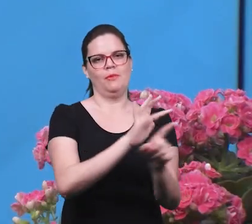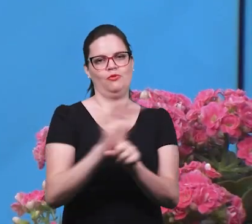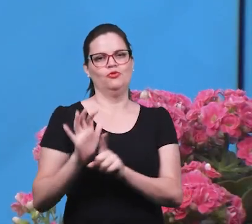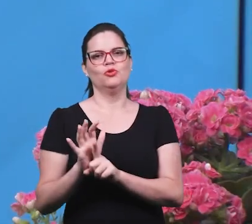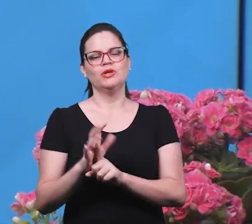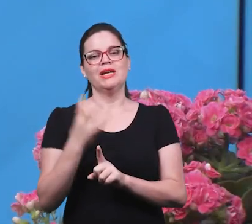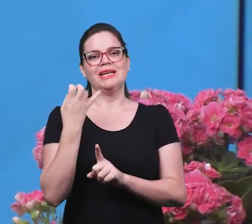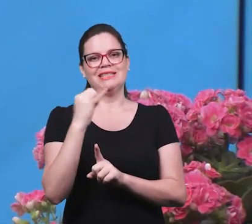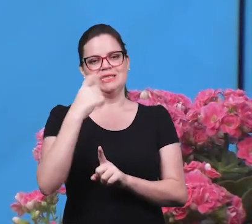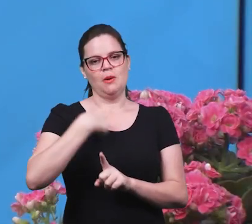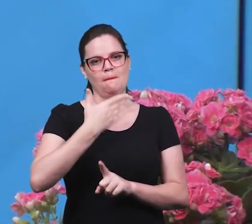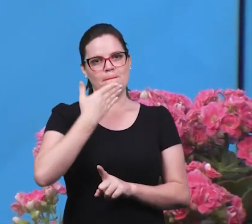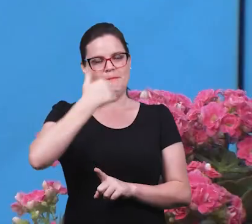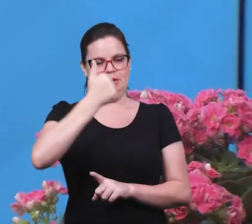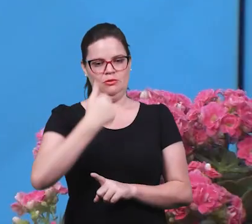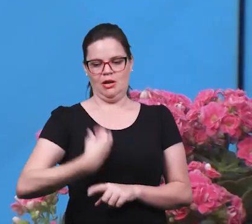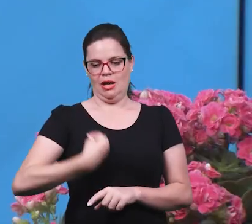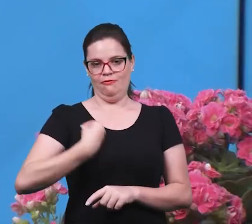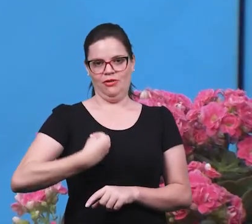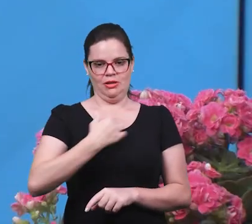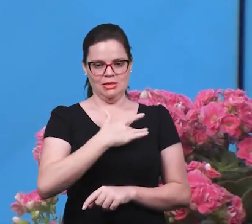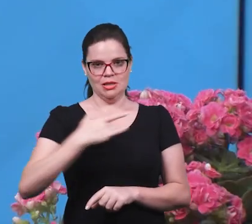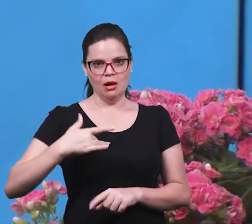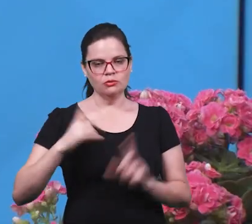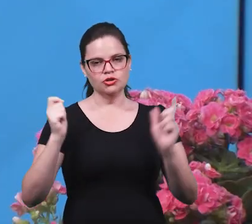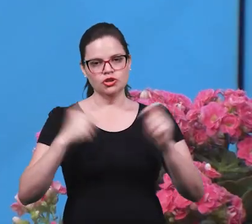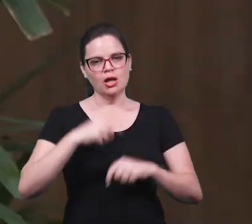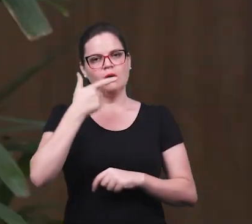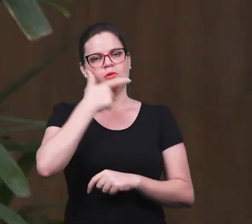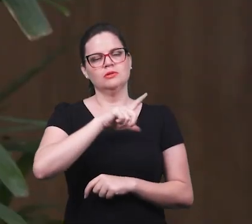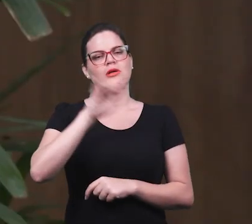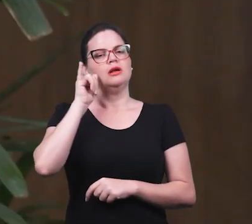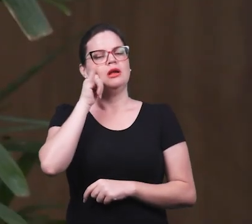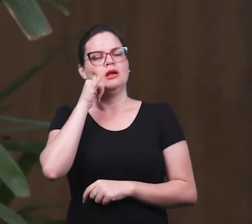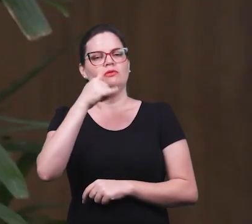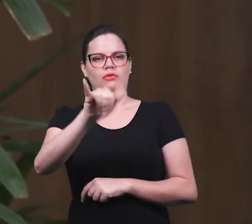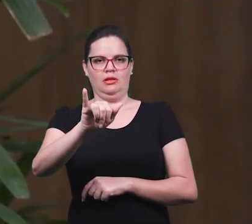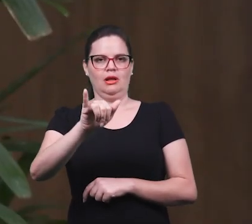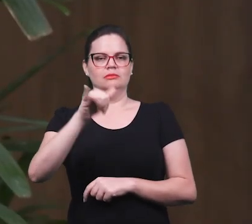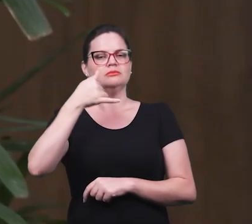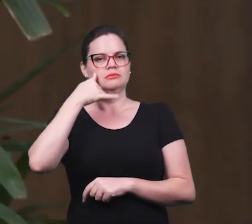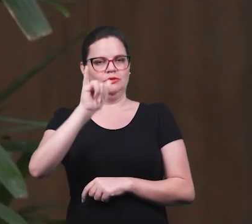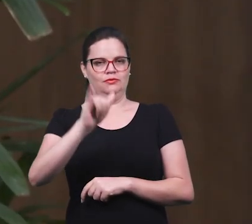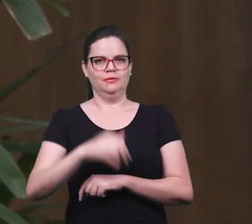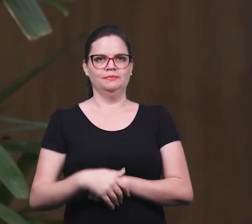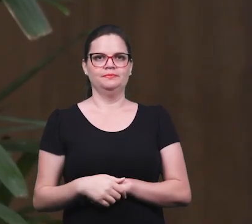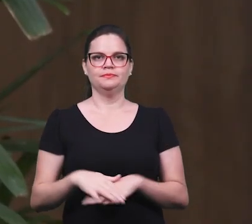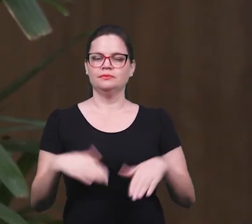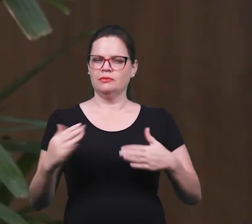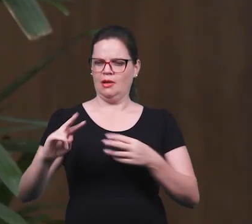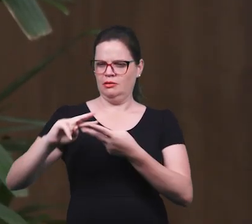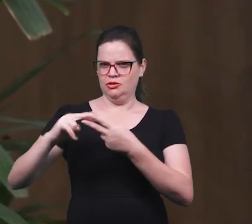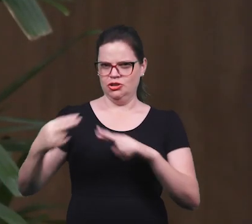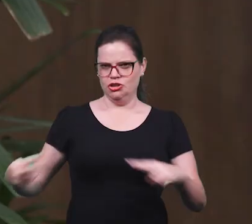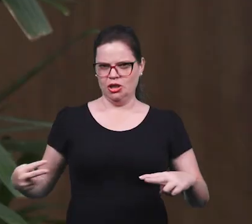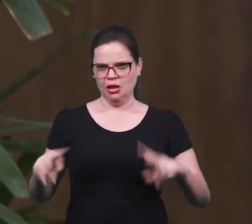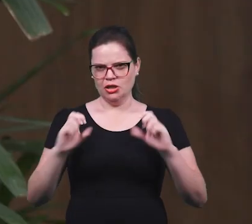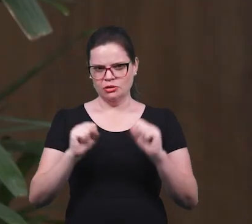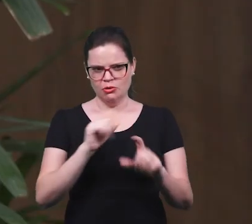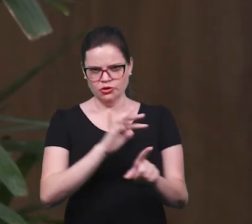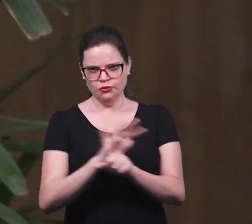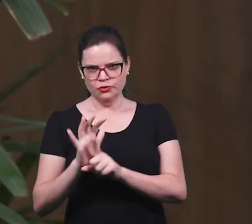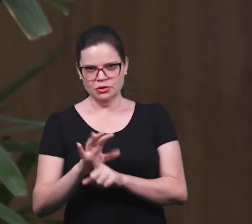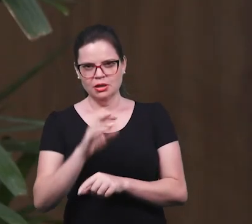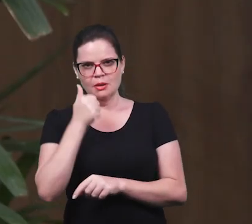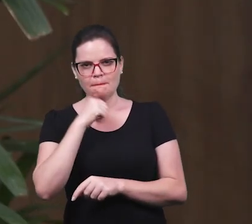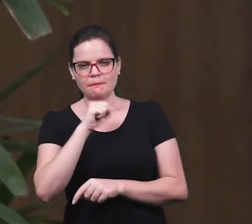contornar o problema para tentar curar de alguma forma, né? Entendi. Então, assim, a genética ela pode influenciar.